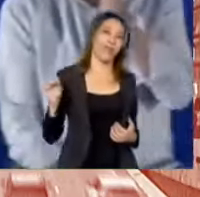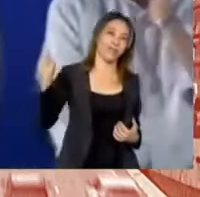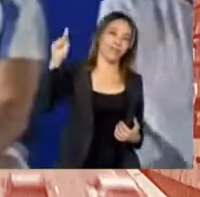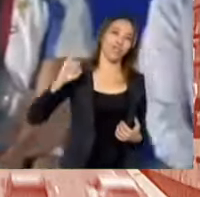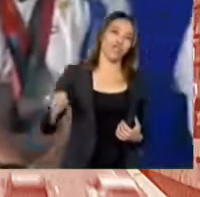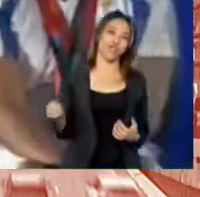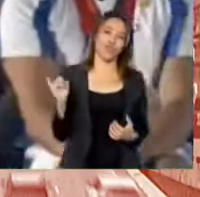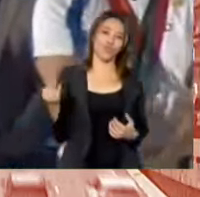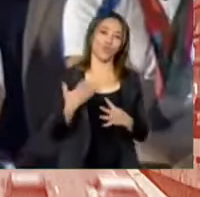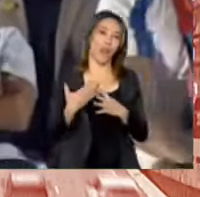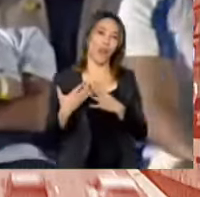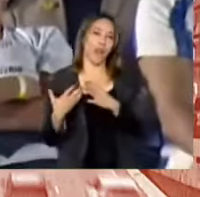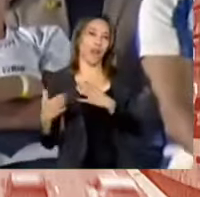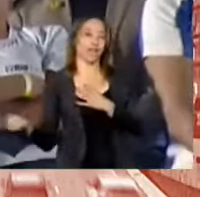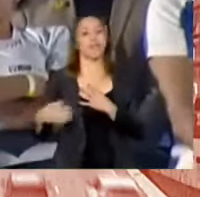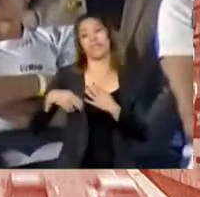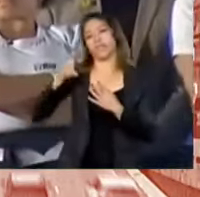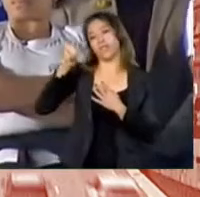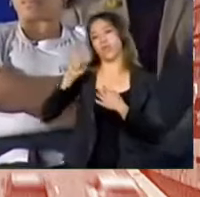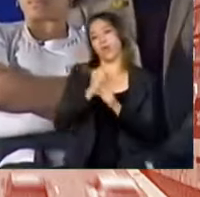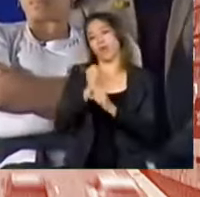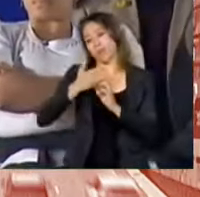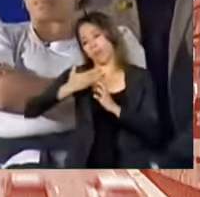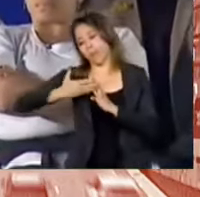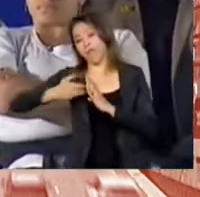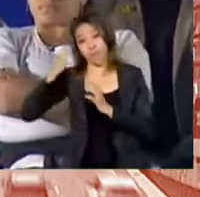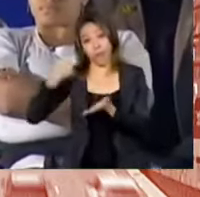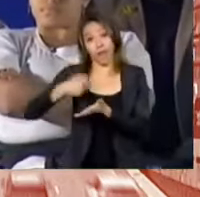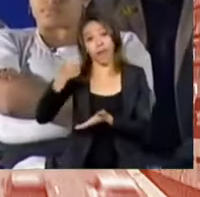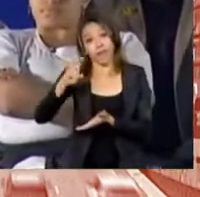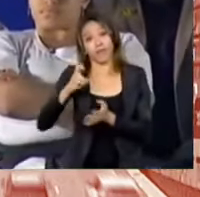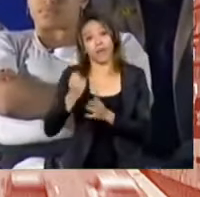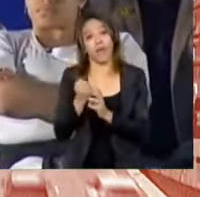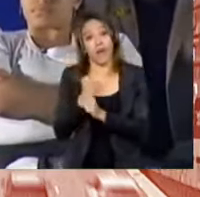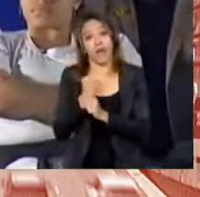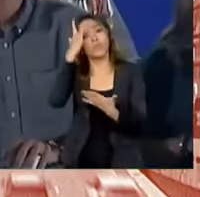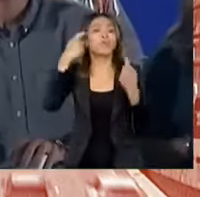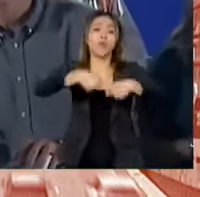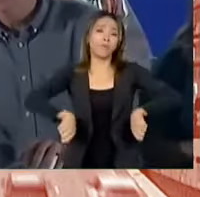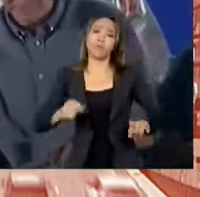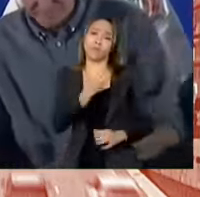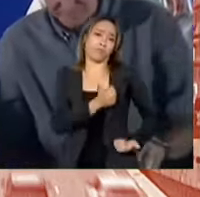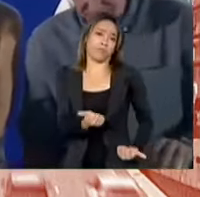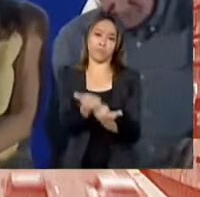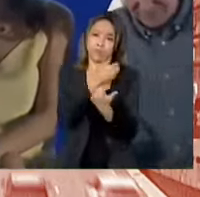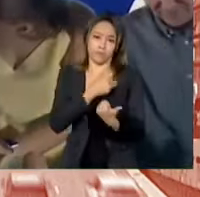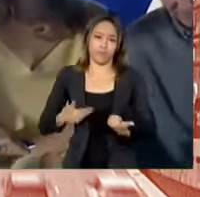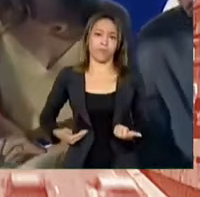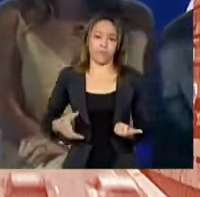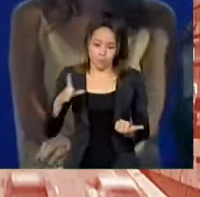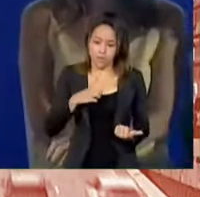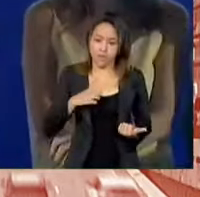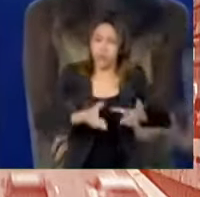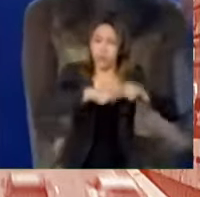Isso é o cara que foi presidente do Novo, né? Que é o partido do Zema, né? Então ele tá